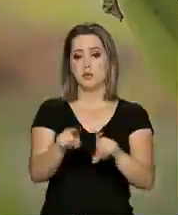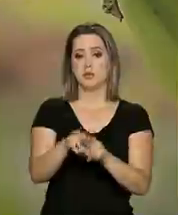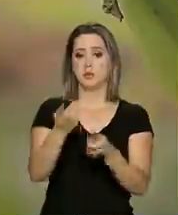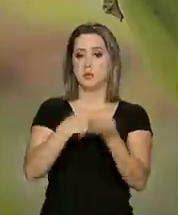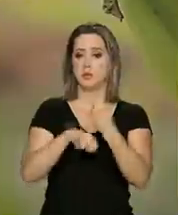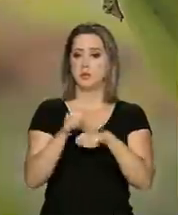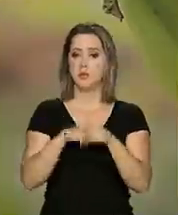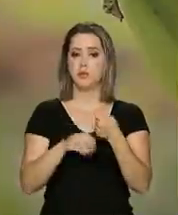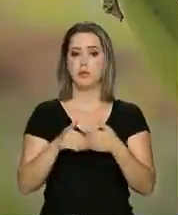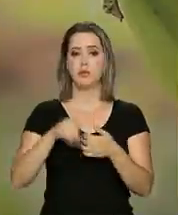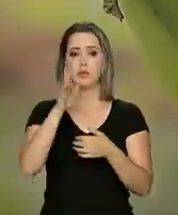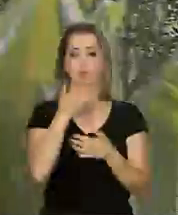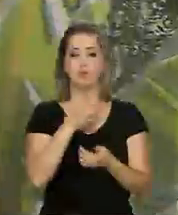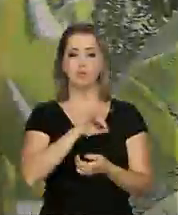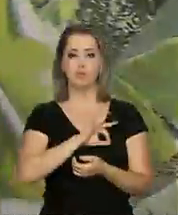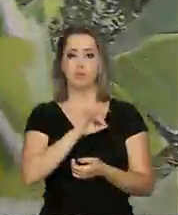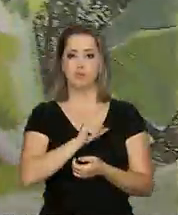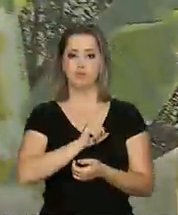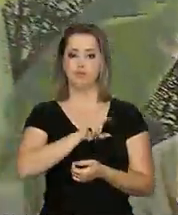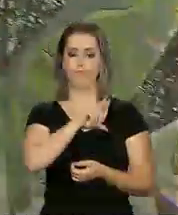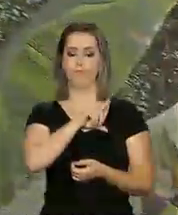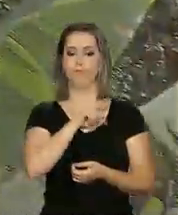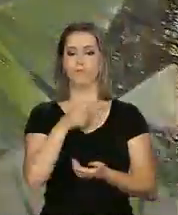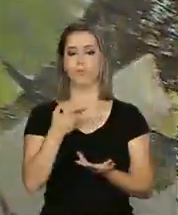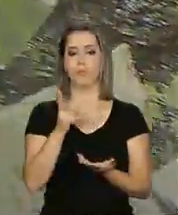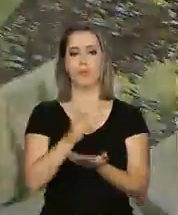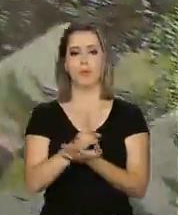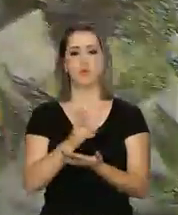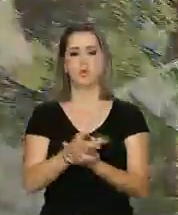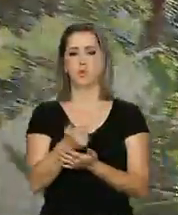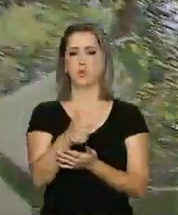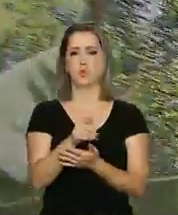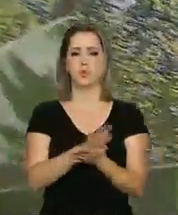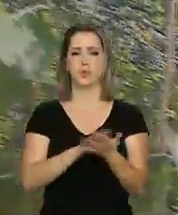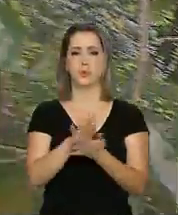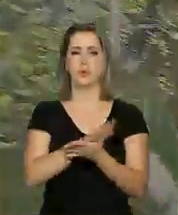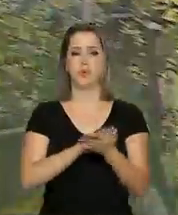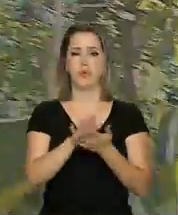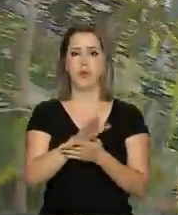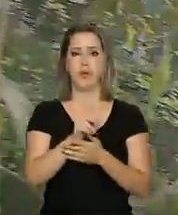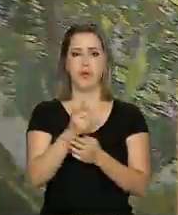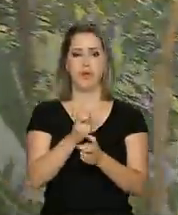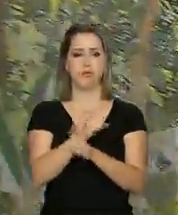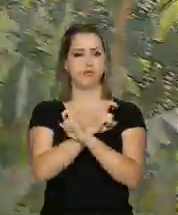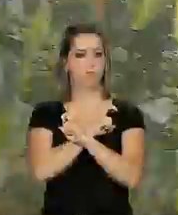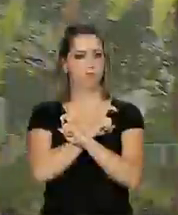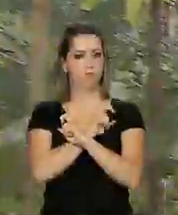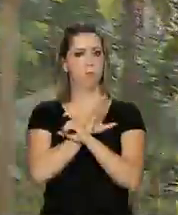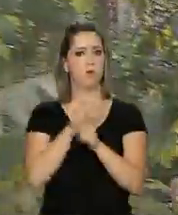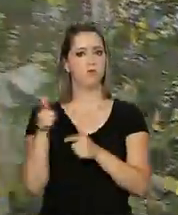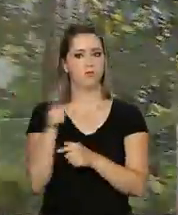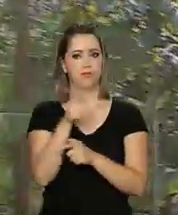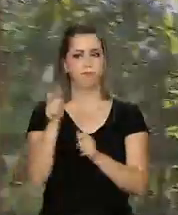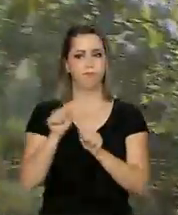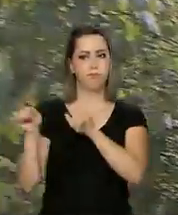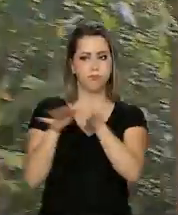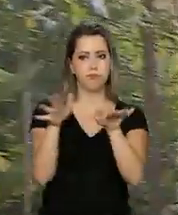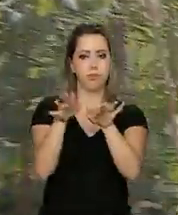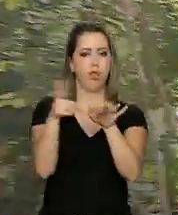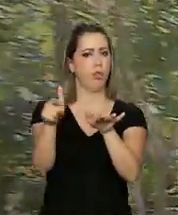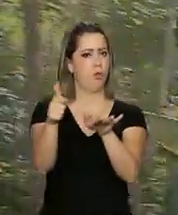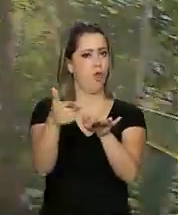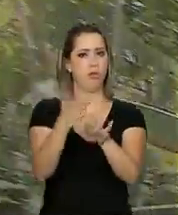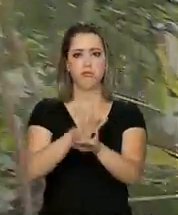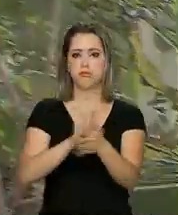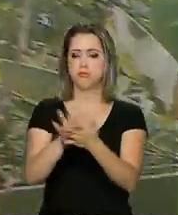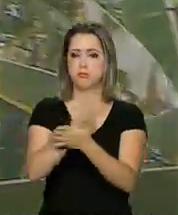Econômica né de maior rentabilidade além de não usar agrotóxicos a produção de orgânicos deve ser feita de forma que